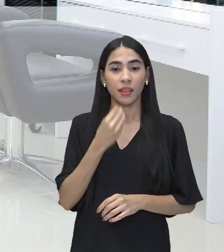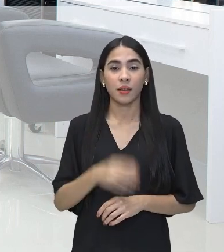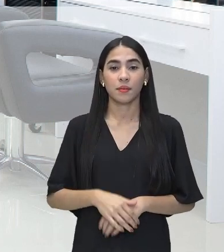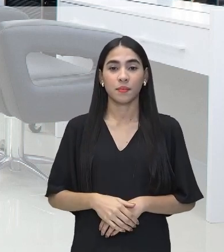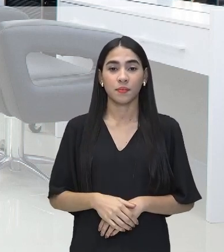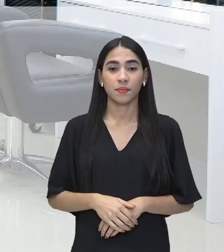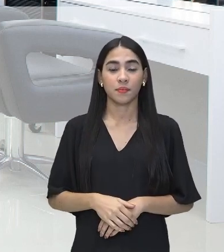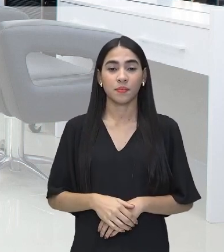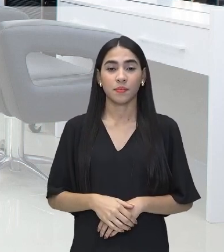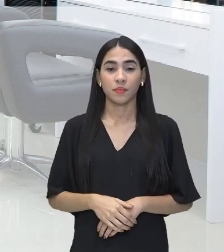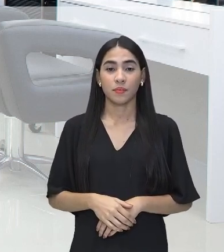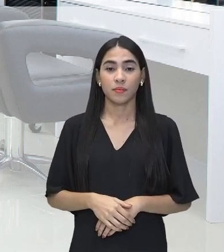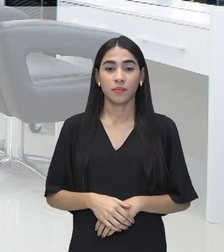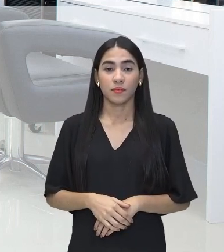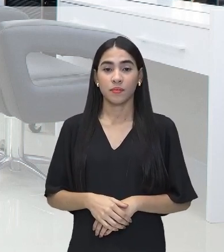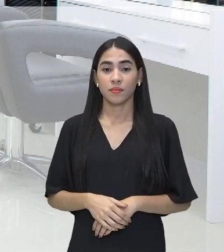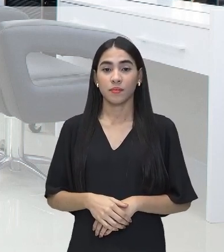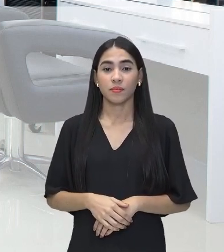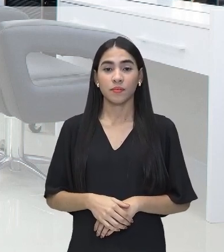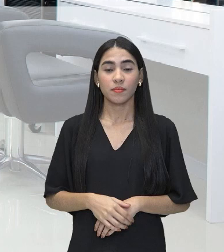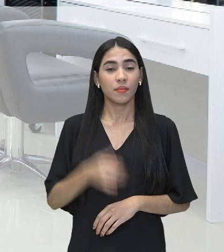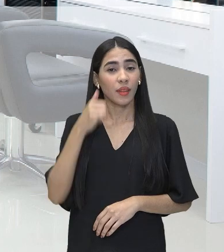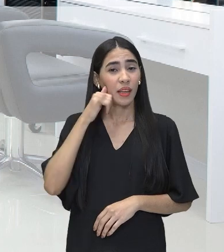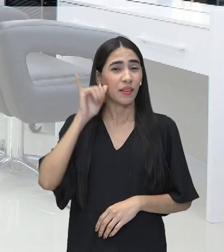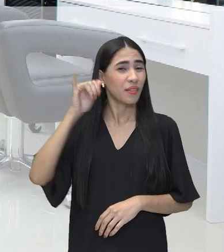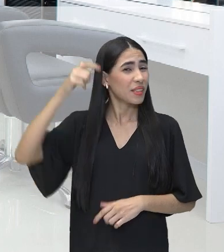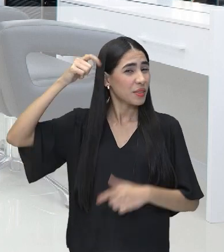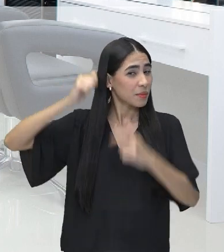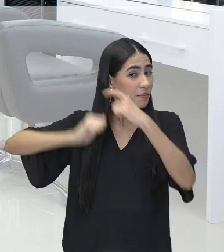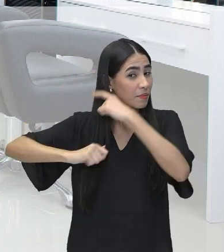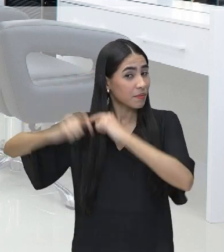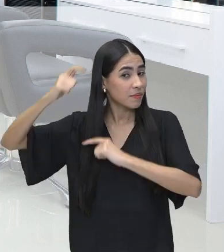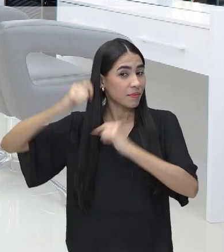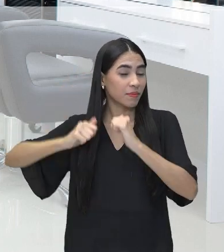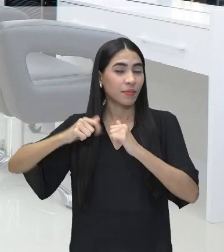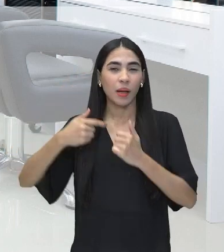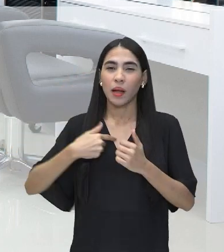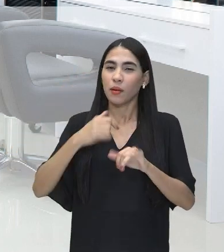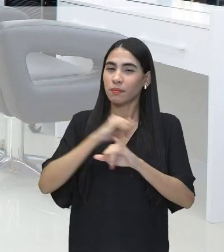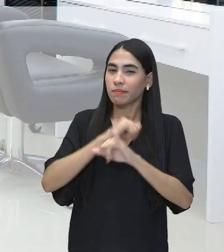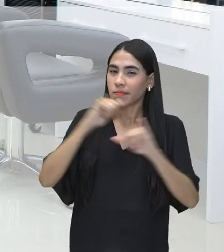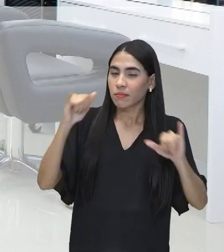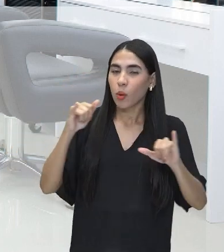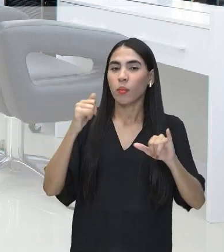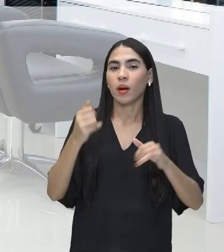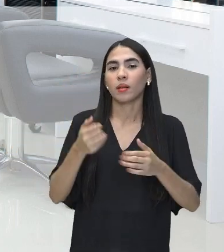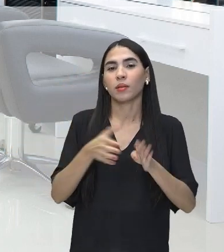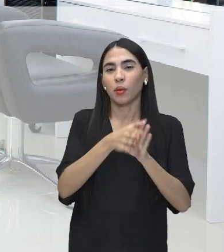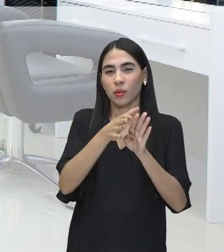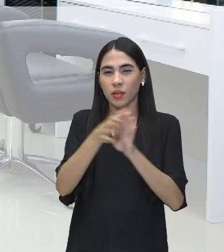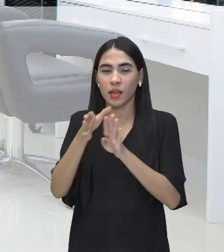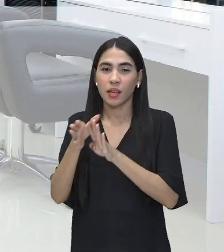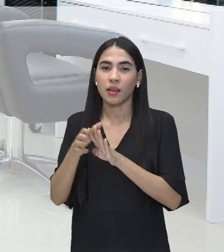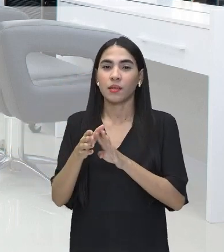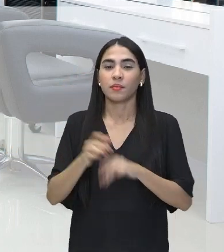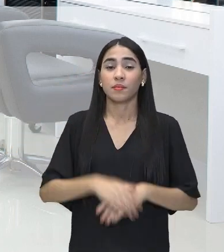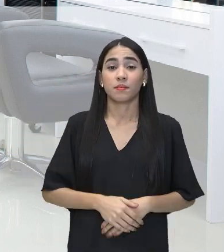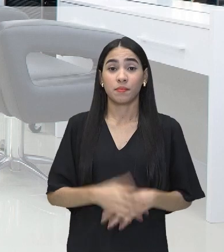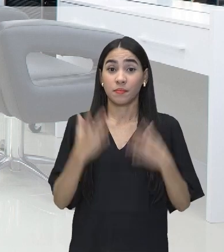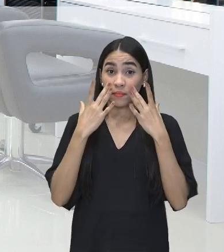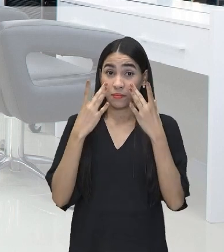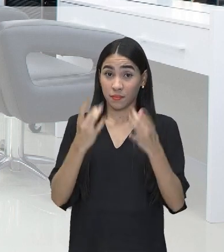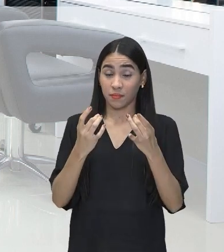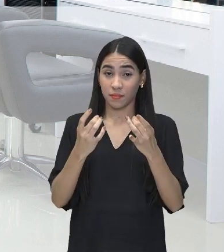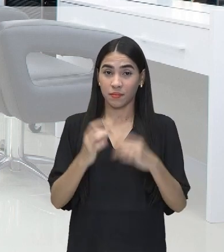que ela não faça o alisamento, tá? Eu vou dar algumas informações e aí eu gostaria que vocês prestassem atenção.